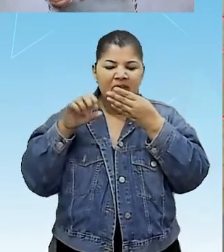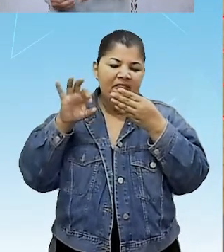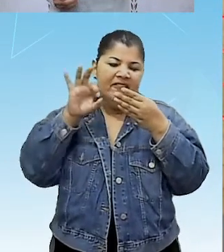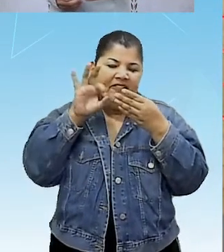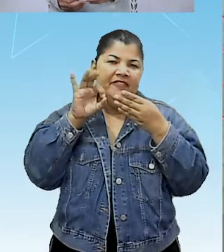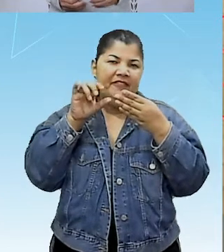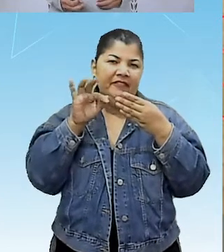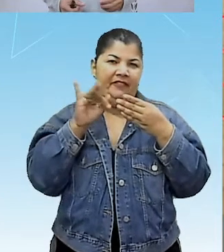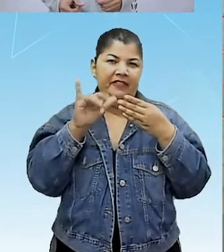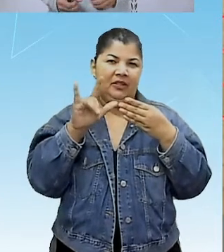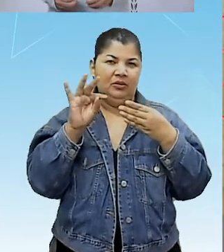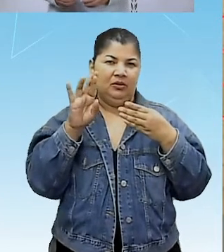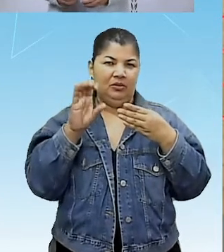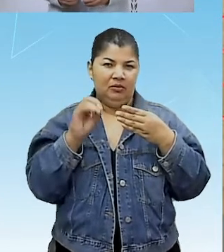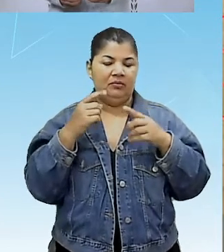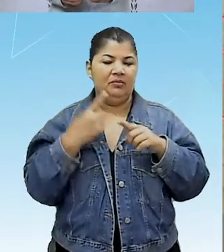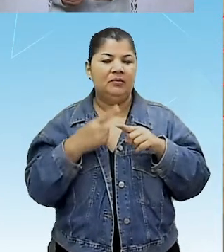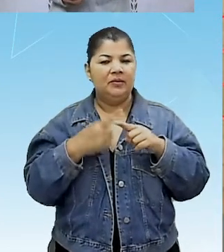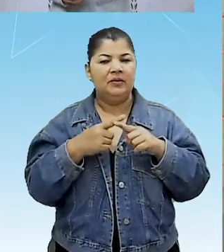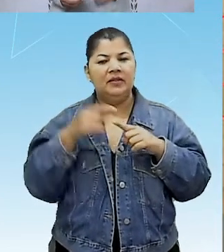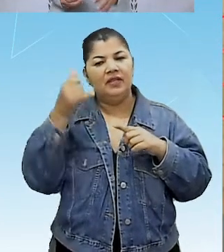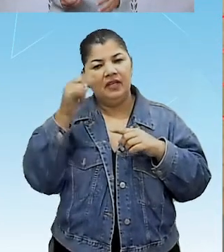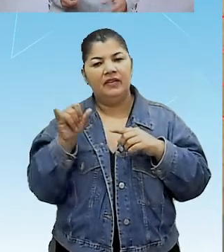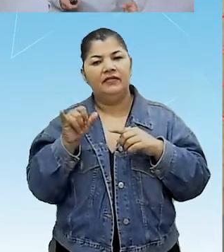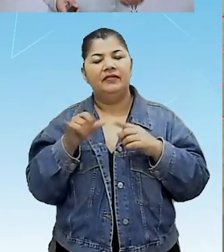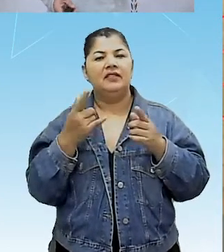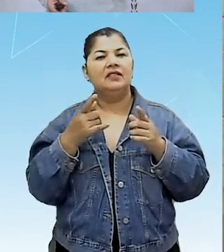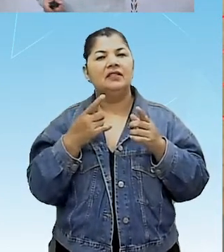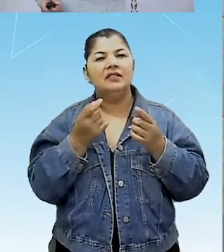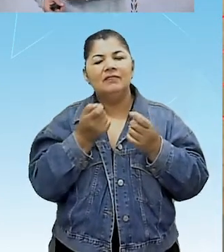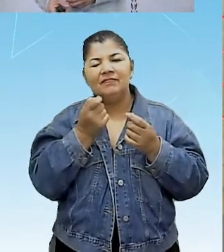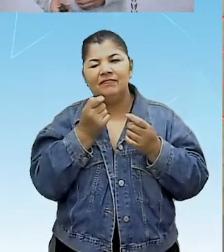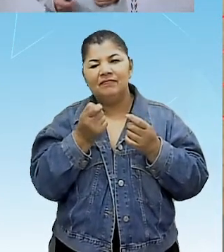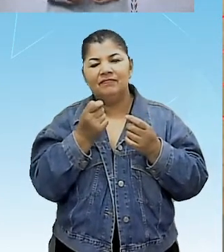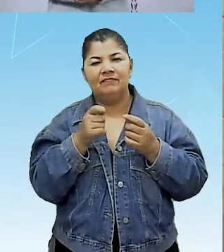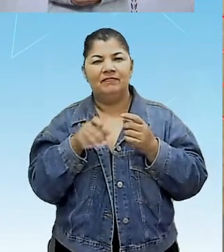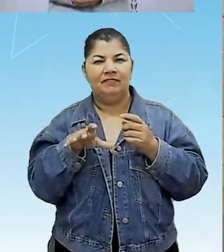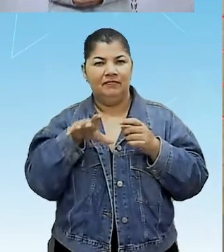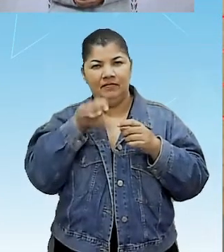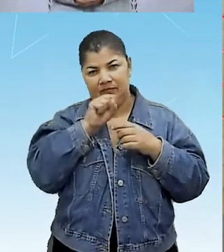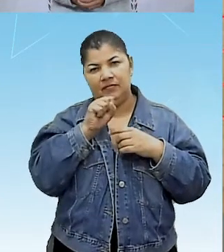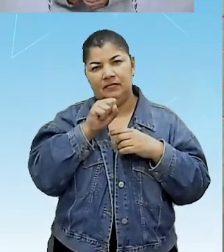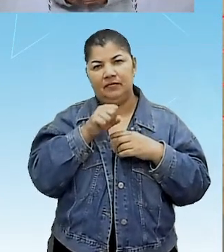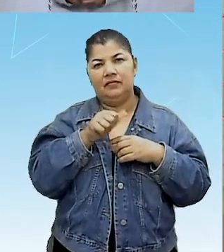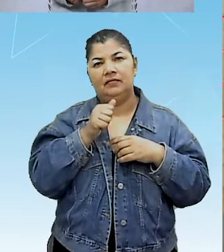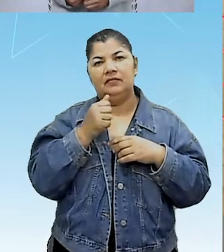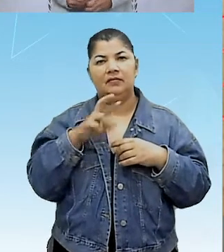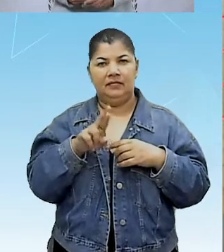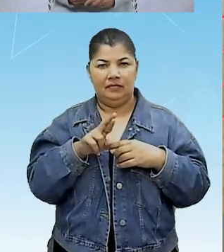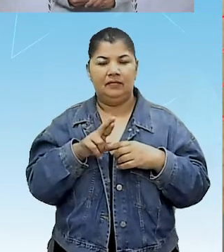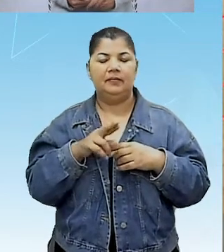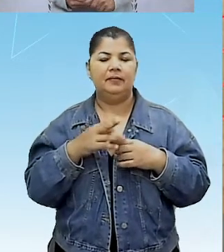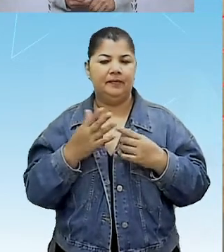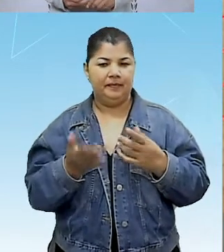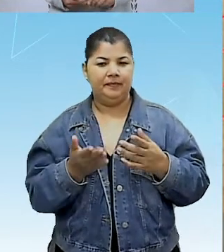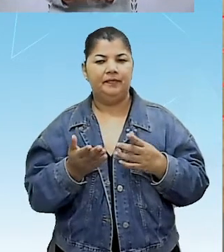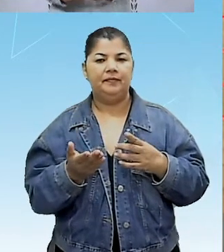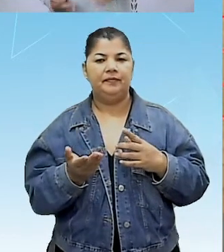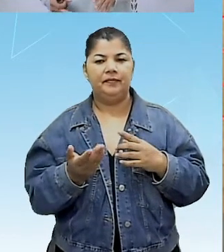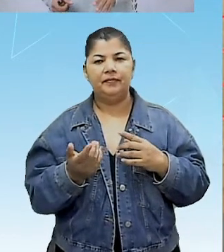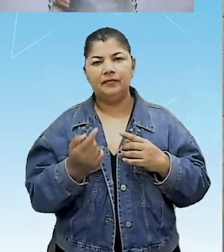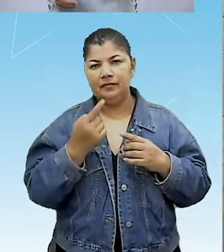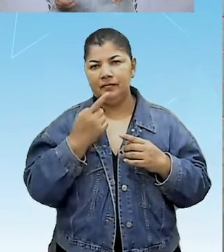muito mais, impedindo com essas micropartículas de passarem e você respirar ou ter contato diretamente pela